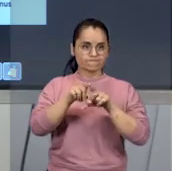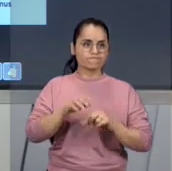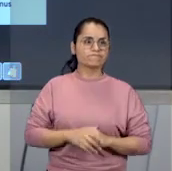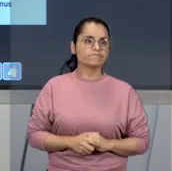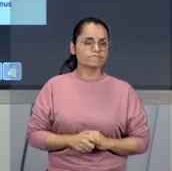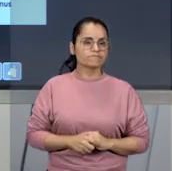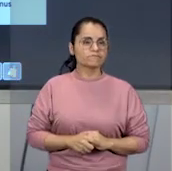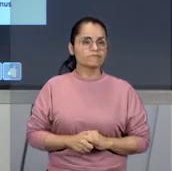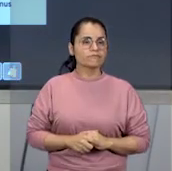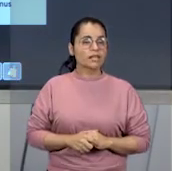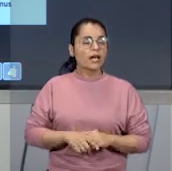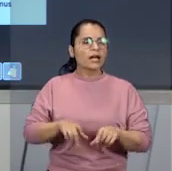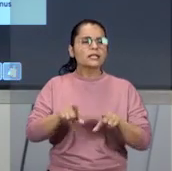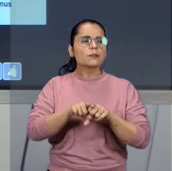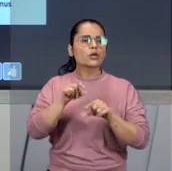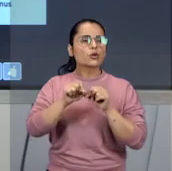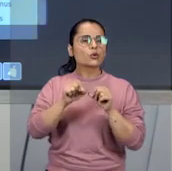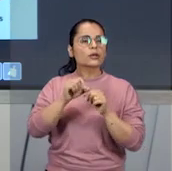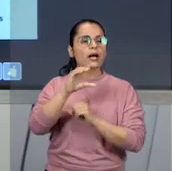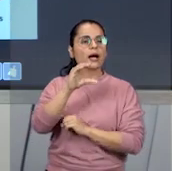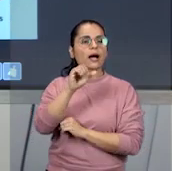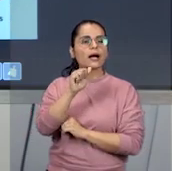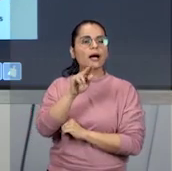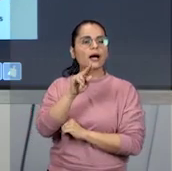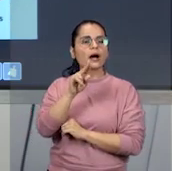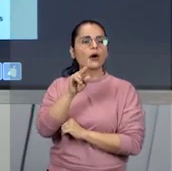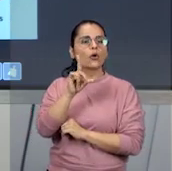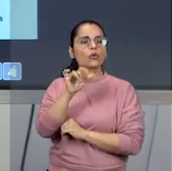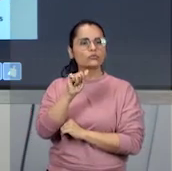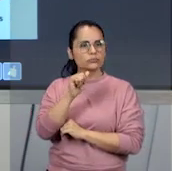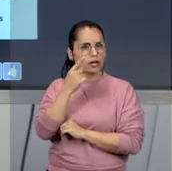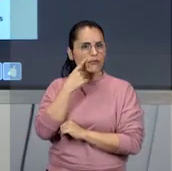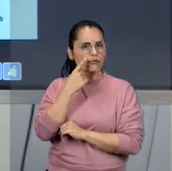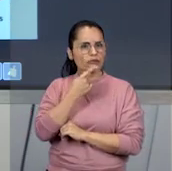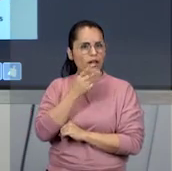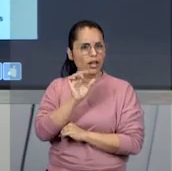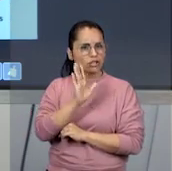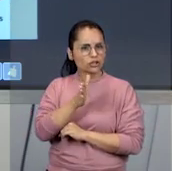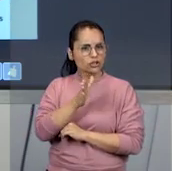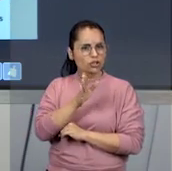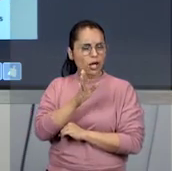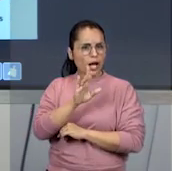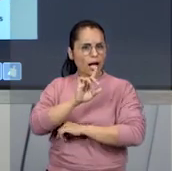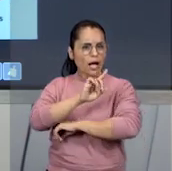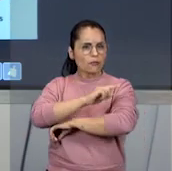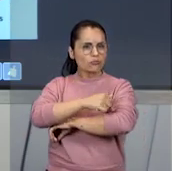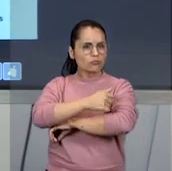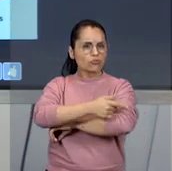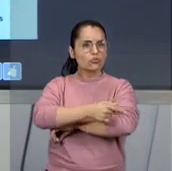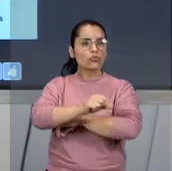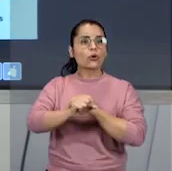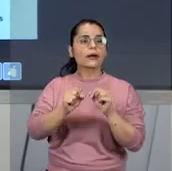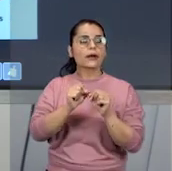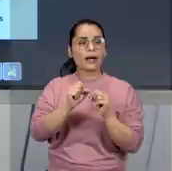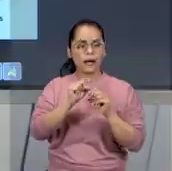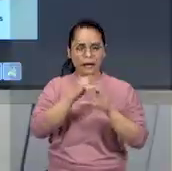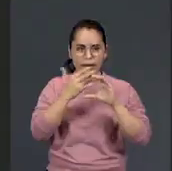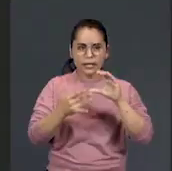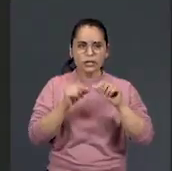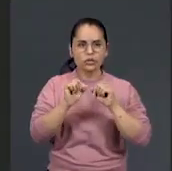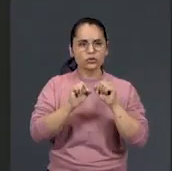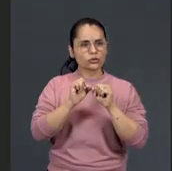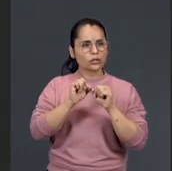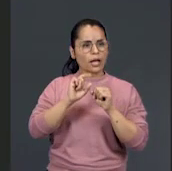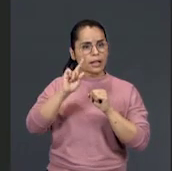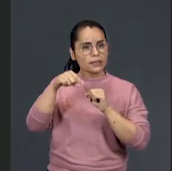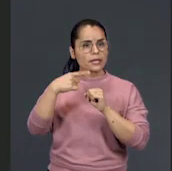E nós temos também, gente, a cauda, né? Vamos ver se eu falei dela aqui, ó, a cauda pós-anal, tá? Que é uma característica também, ela estende-se